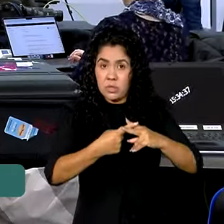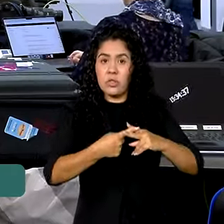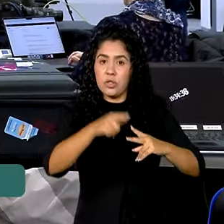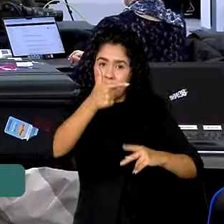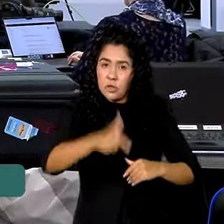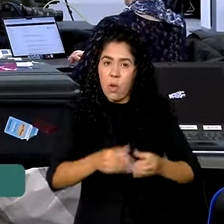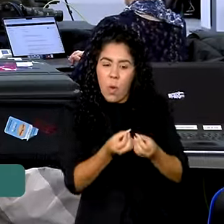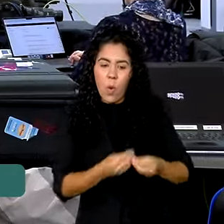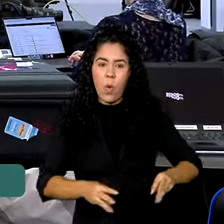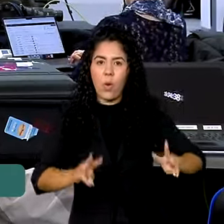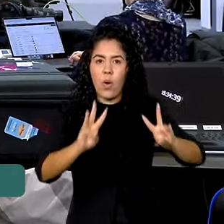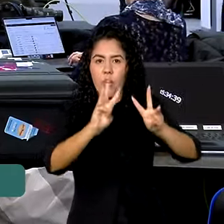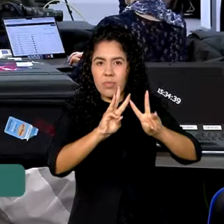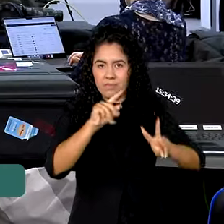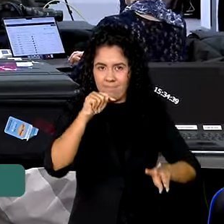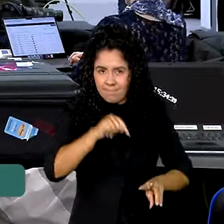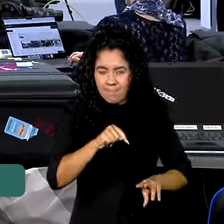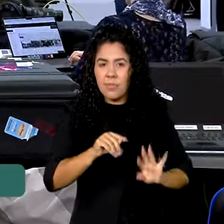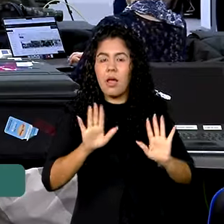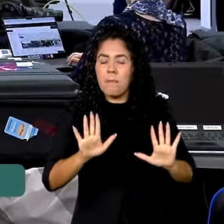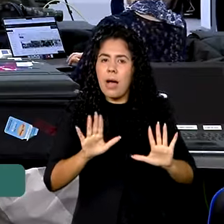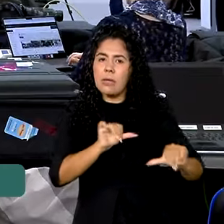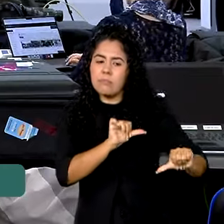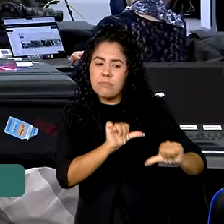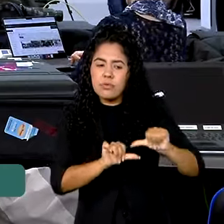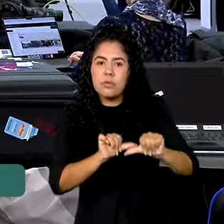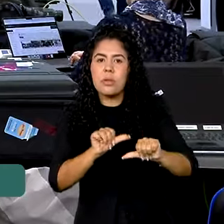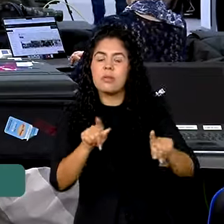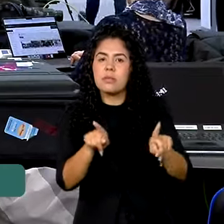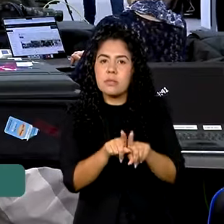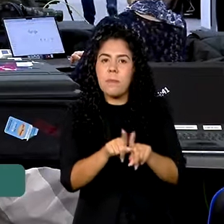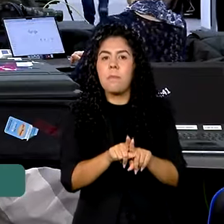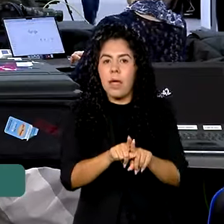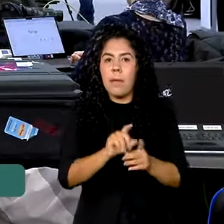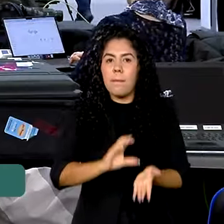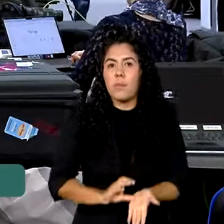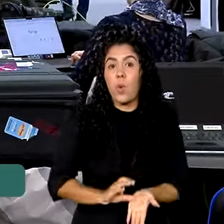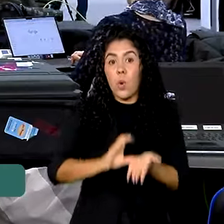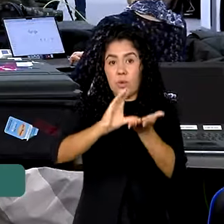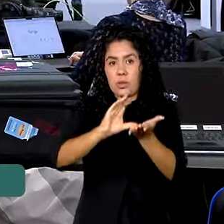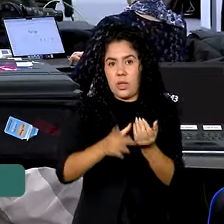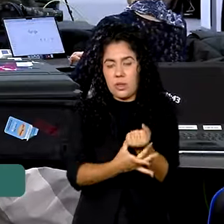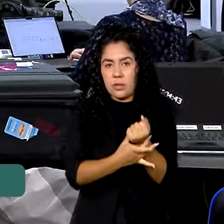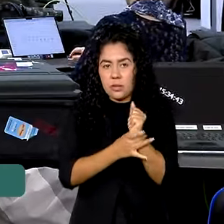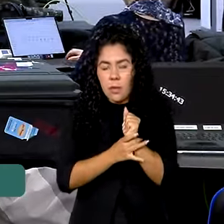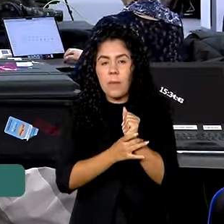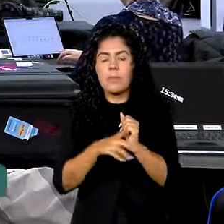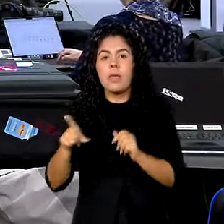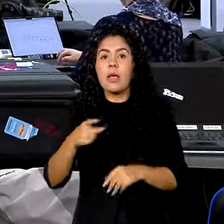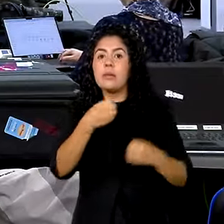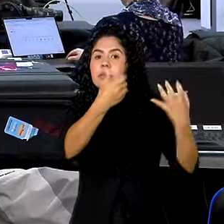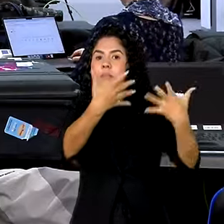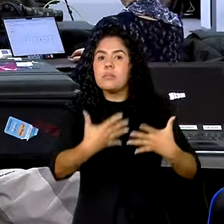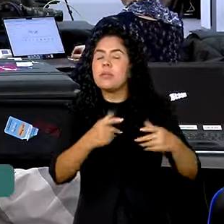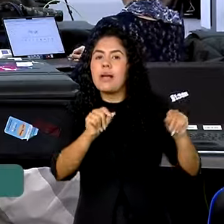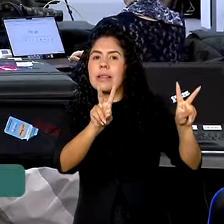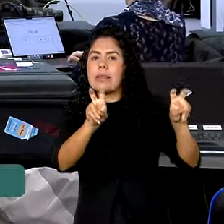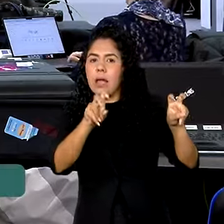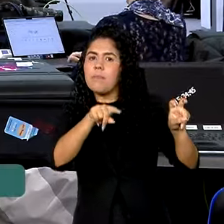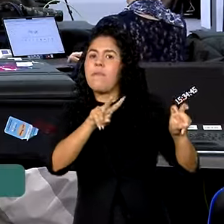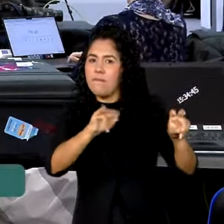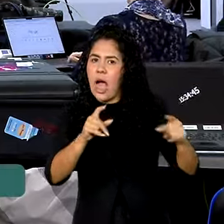Unidas a ONU e sugestões de mudanças no Conselho de Segurança o ministro disse que o tema será amplamente